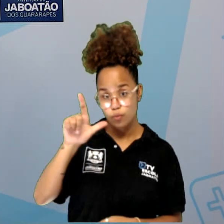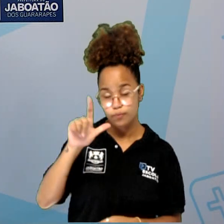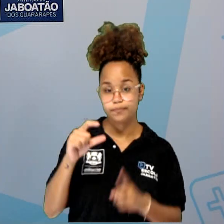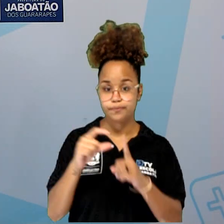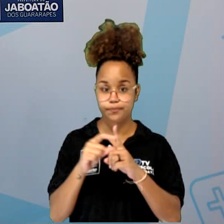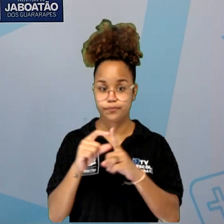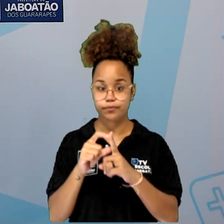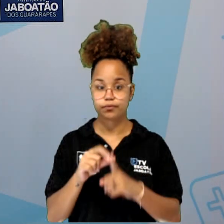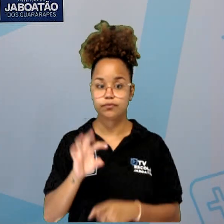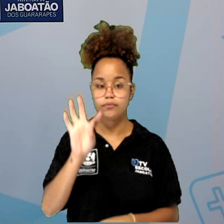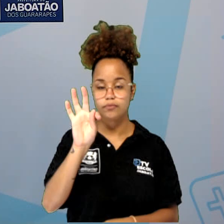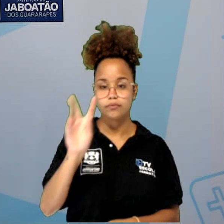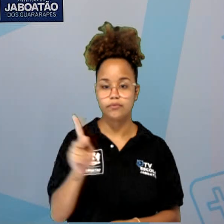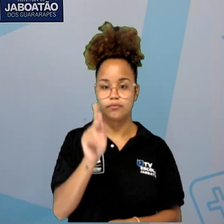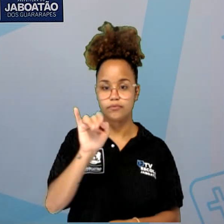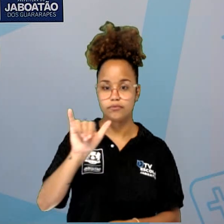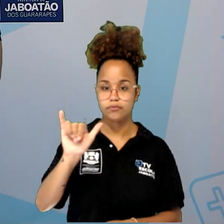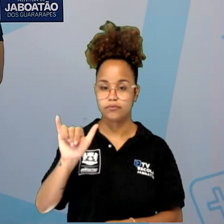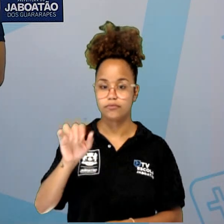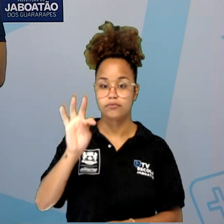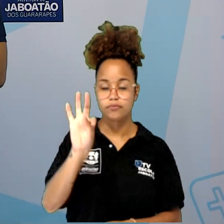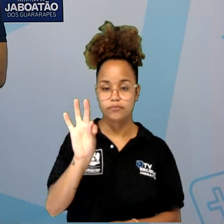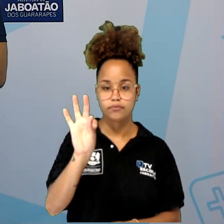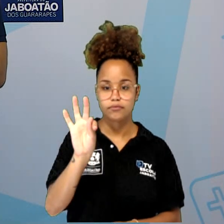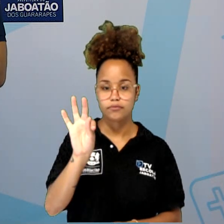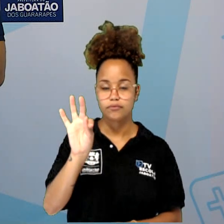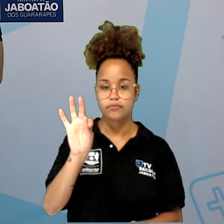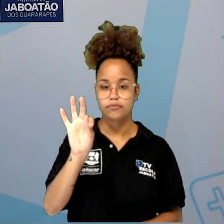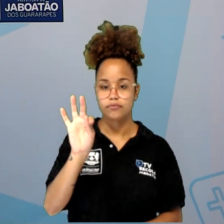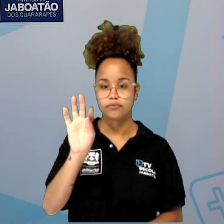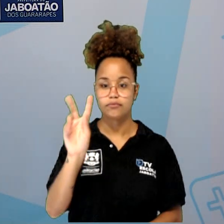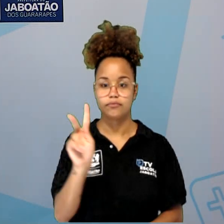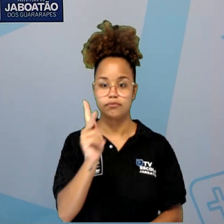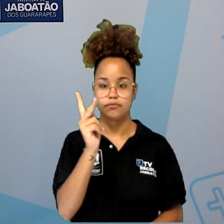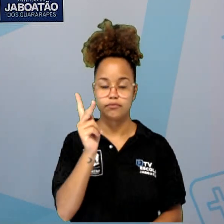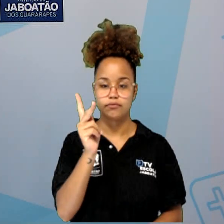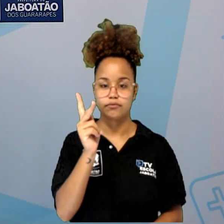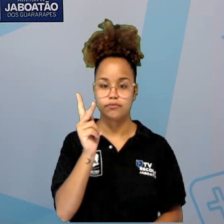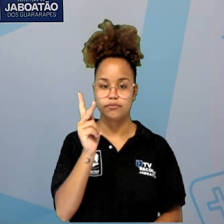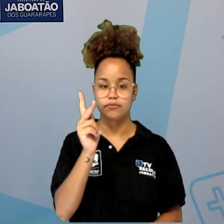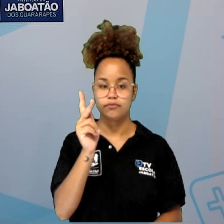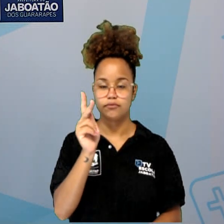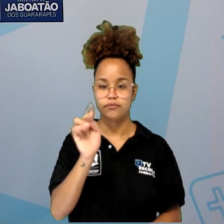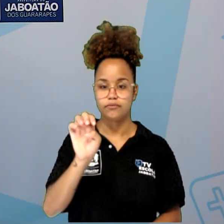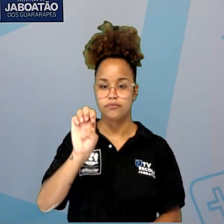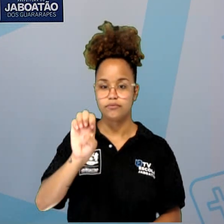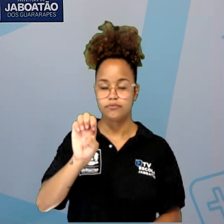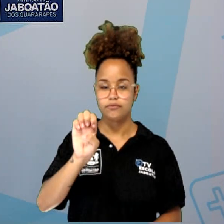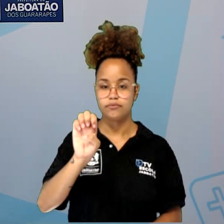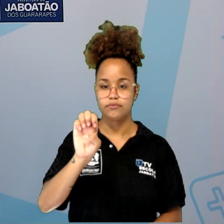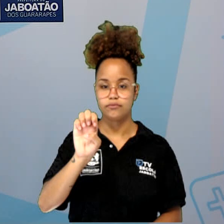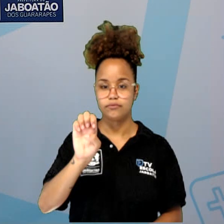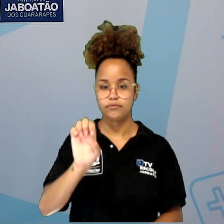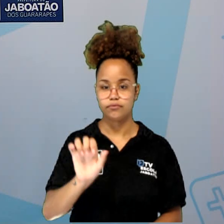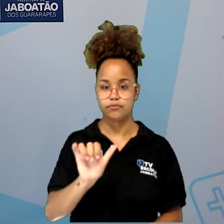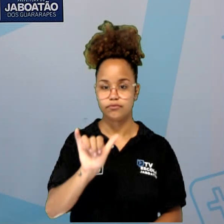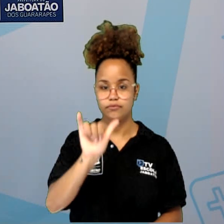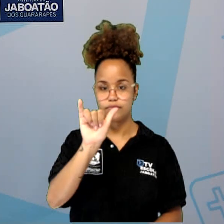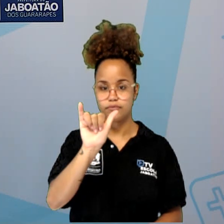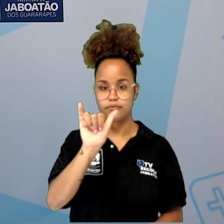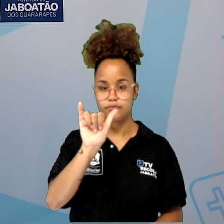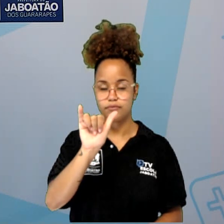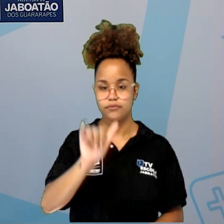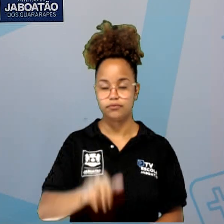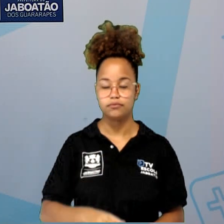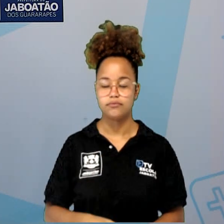palavra. They. T, H, E,